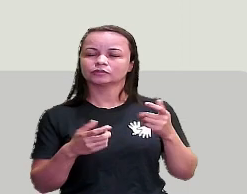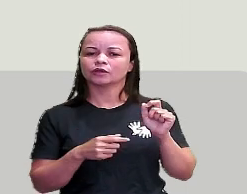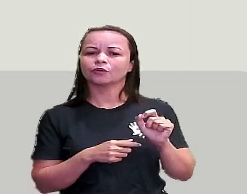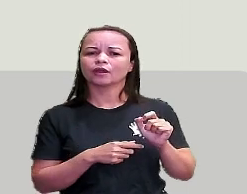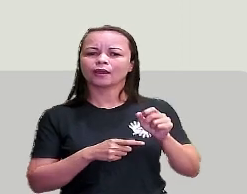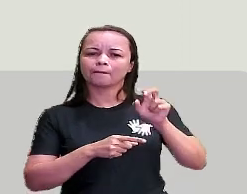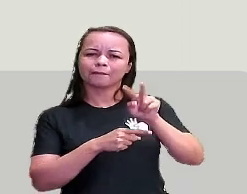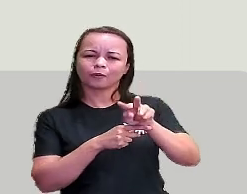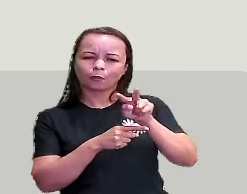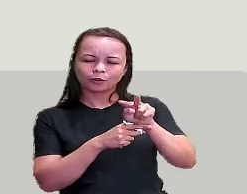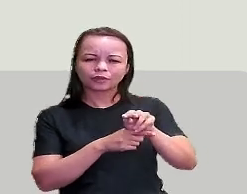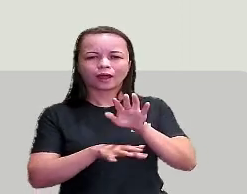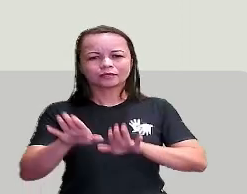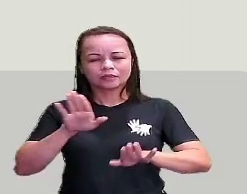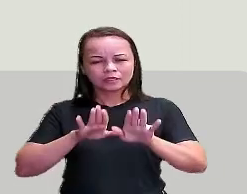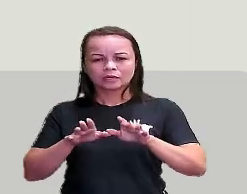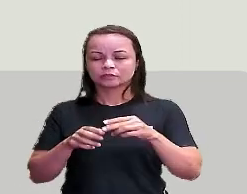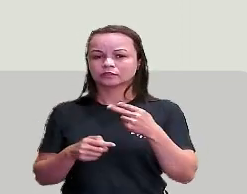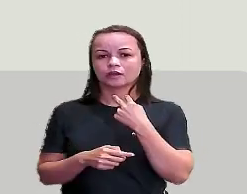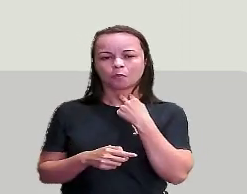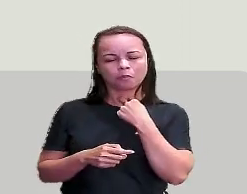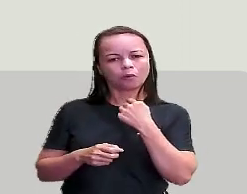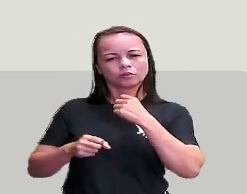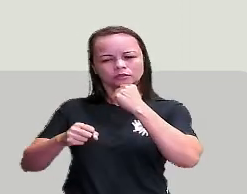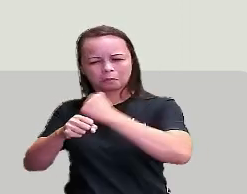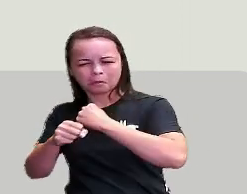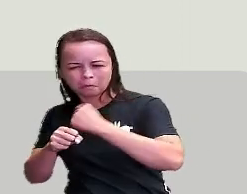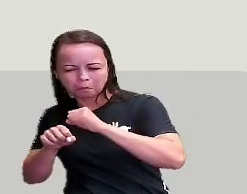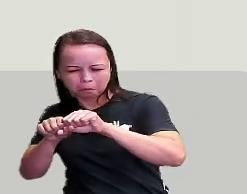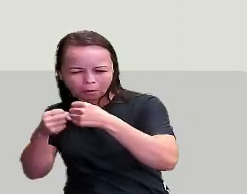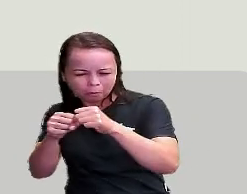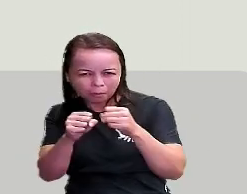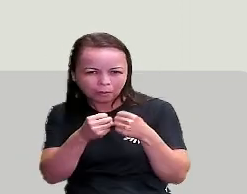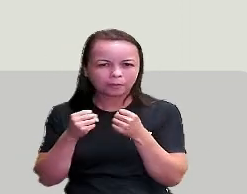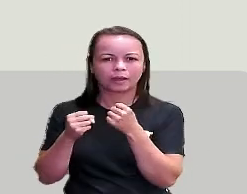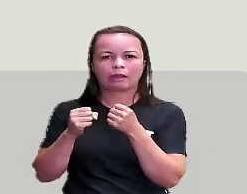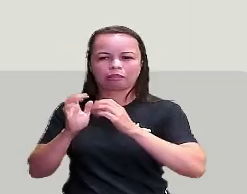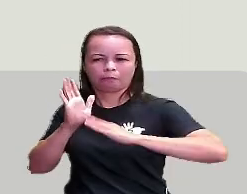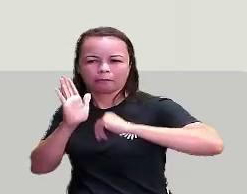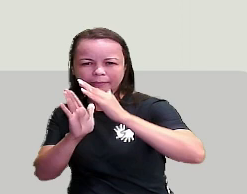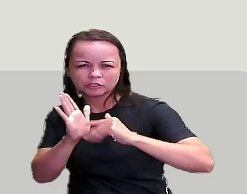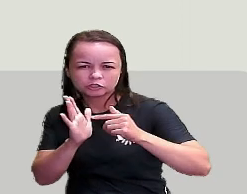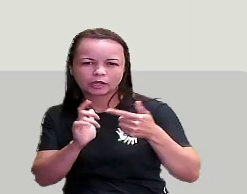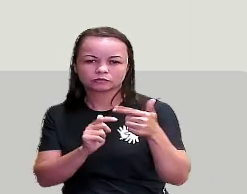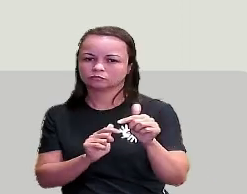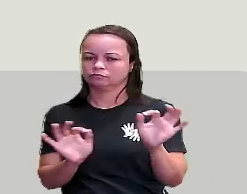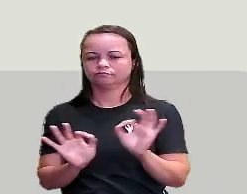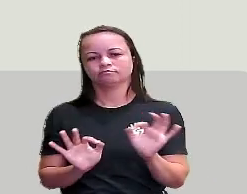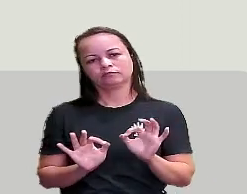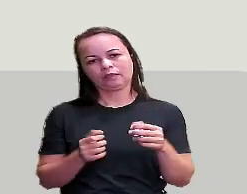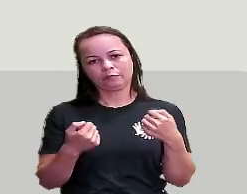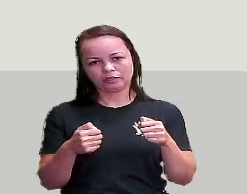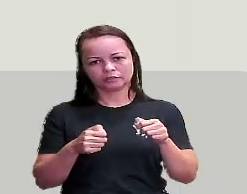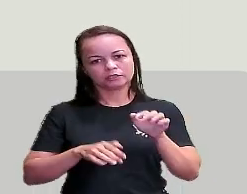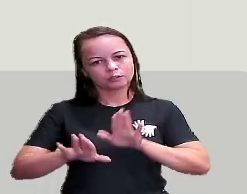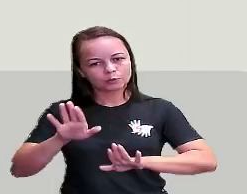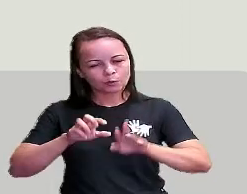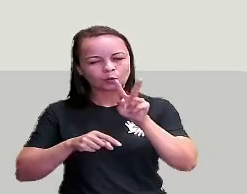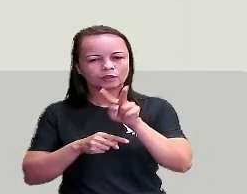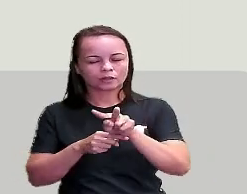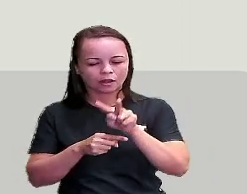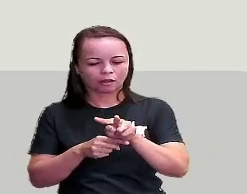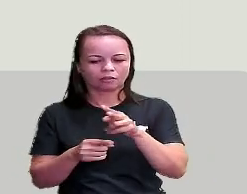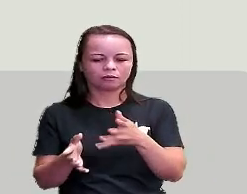preservado. Ele não deve ser denegrido, pichado, demolido. Ele tem que ser preservado. A preservação dos patrimônios